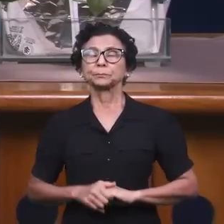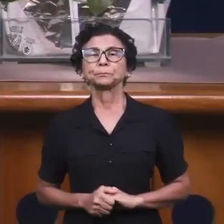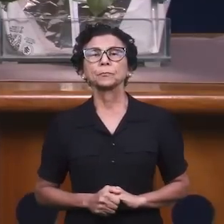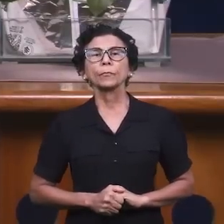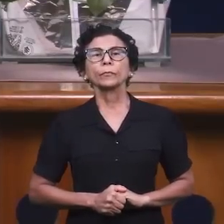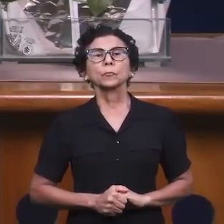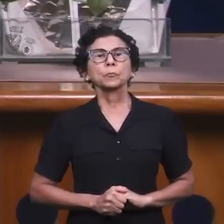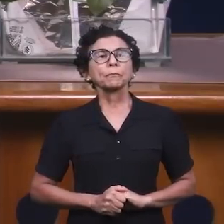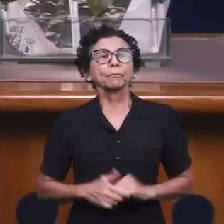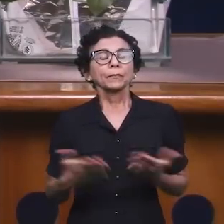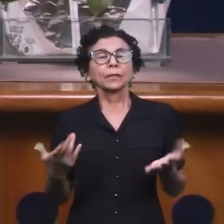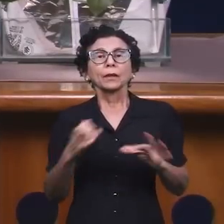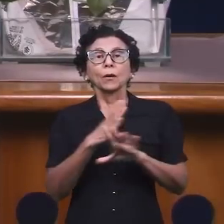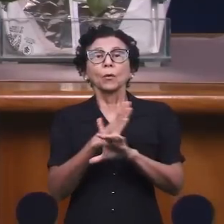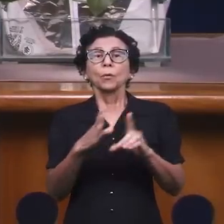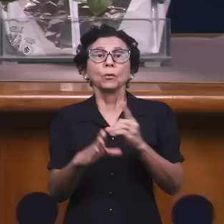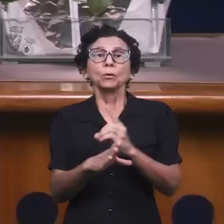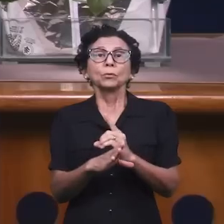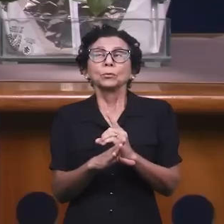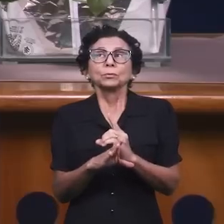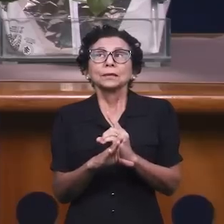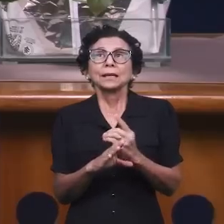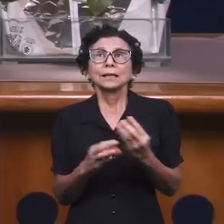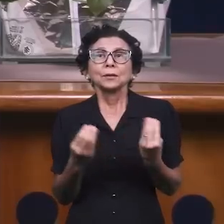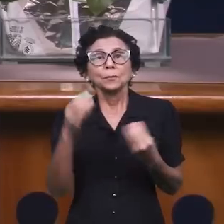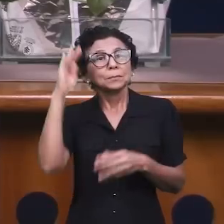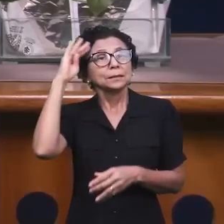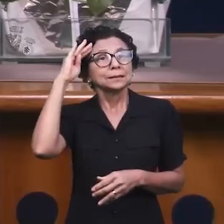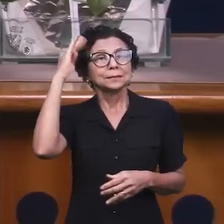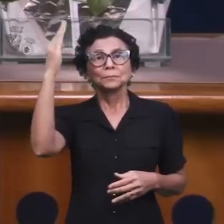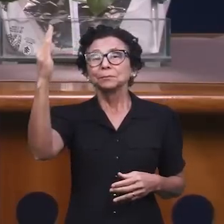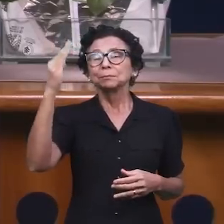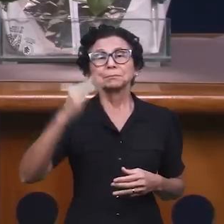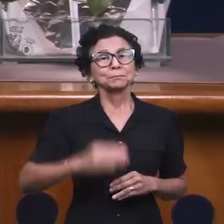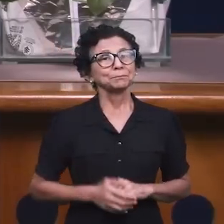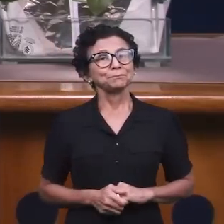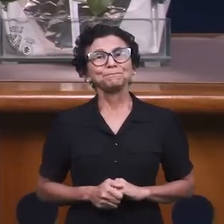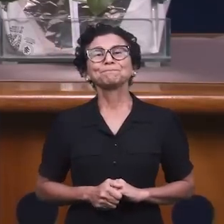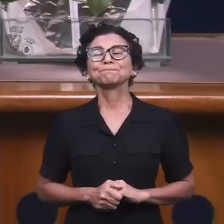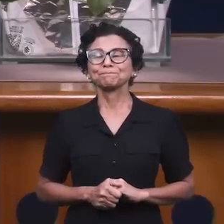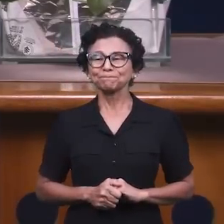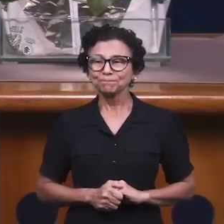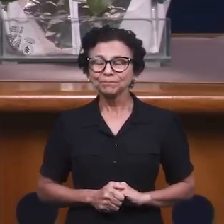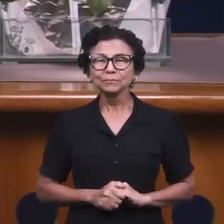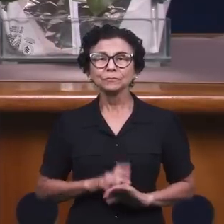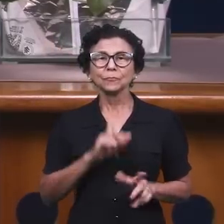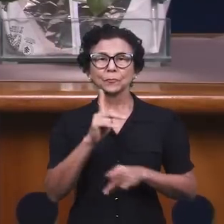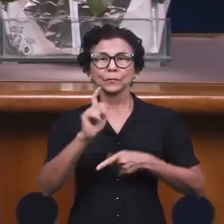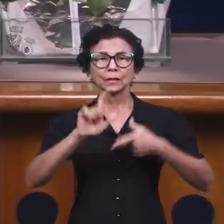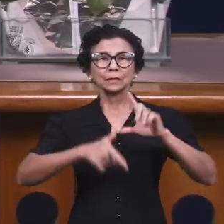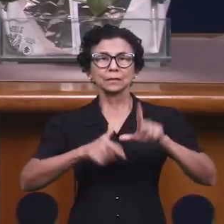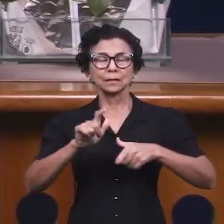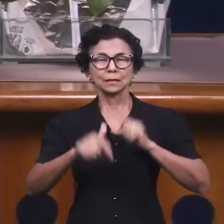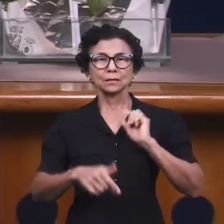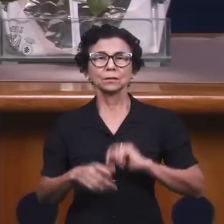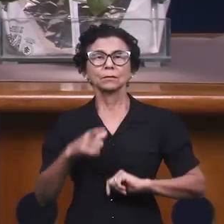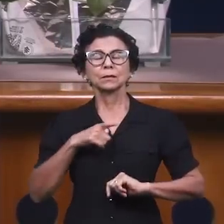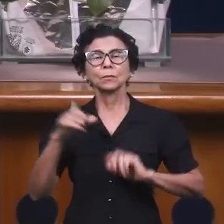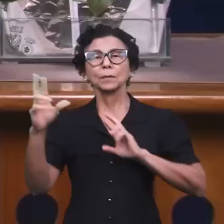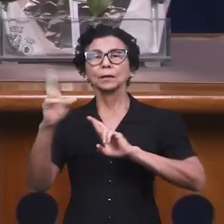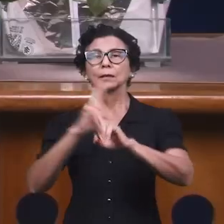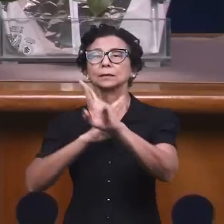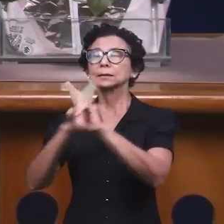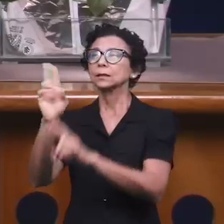culto era tudo aquilo que era fundamental para que Israel pudesse ter uma relação